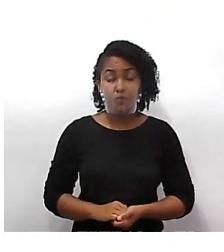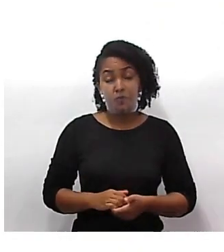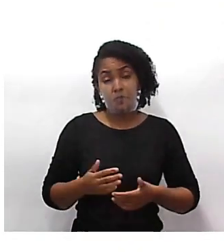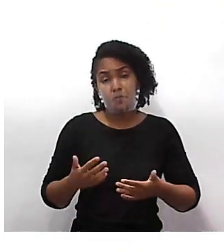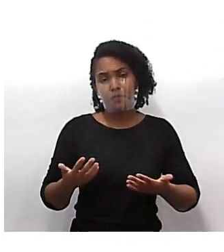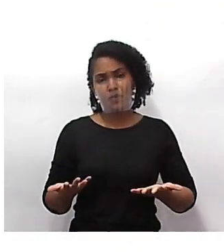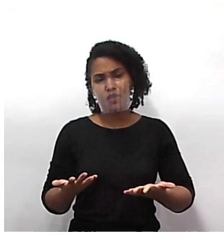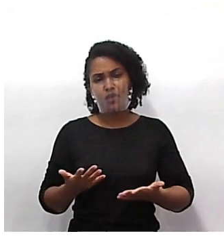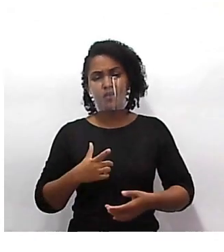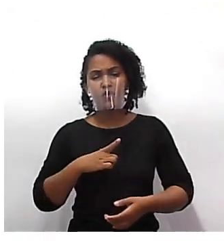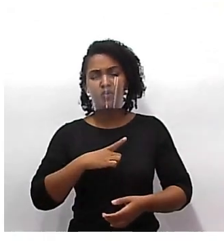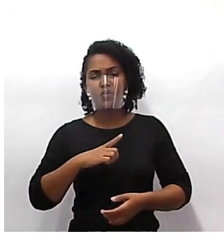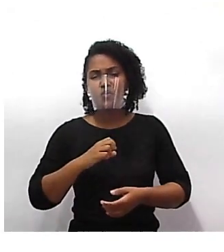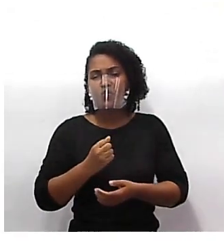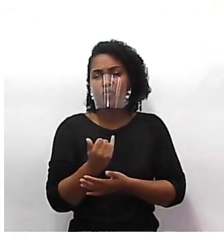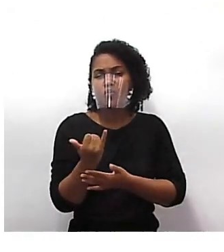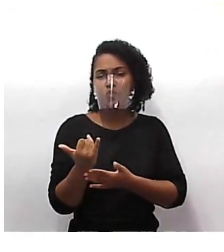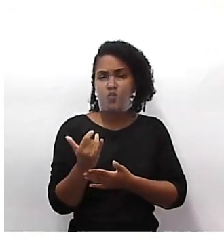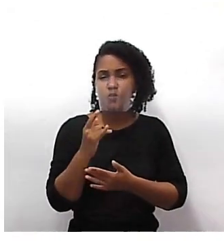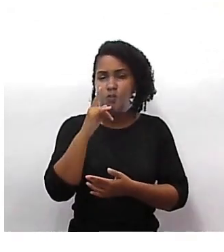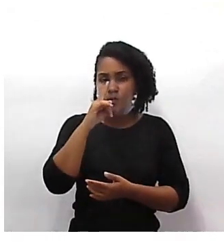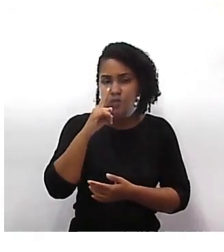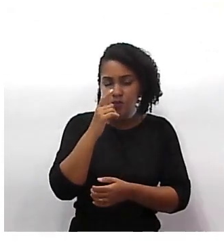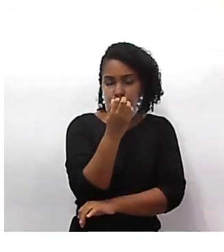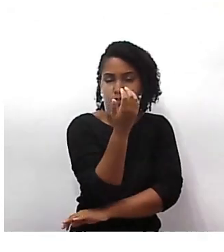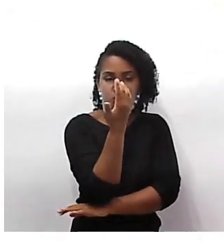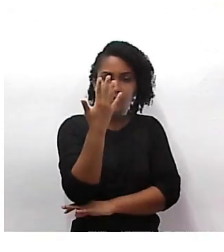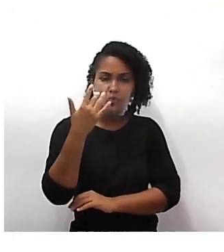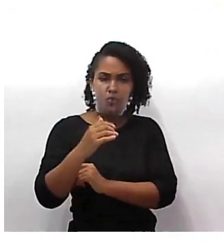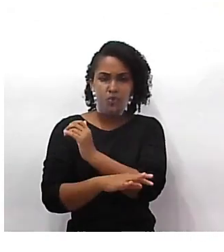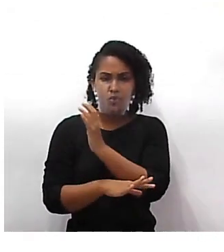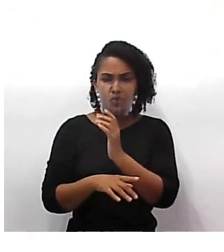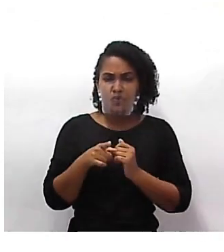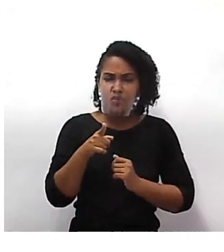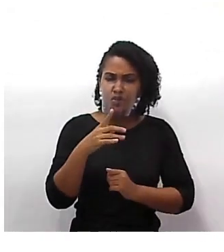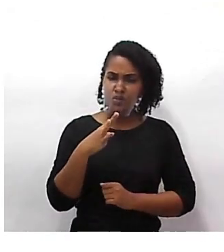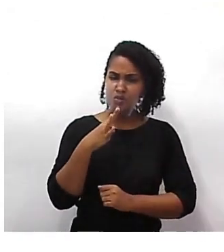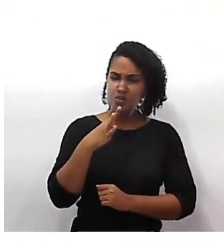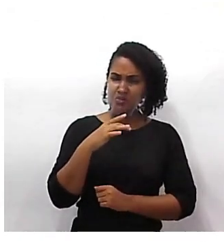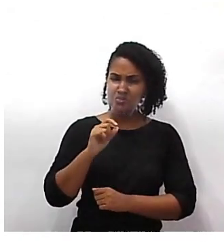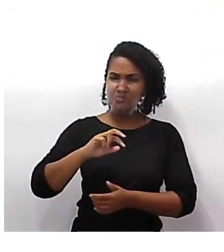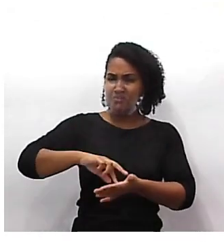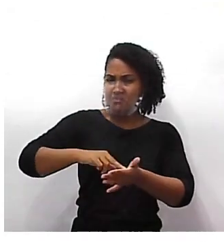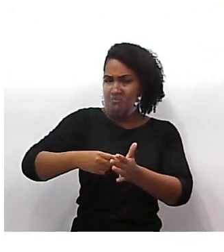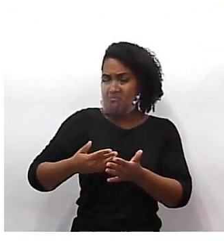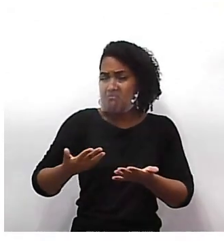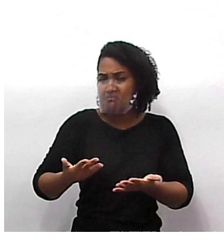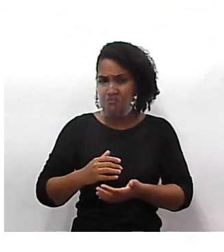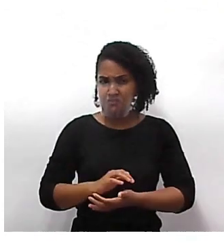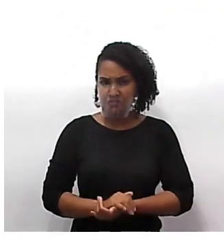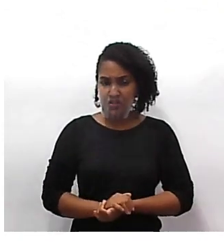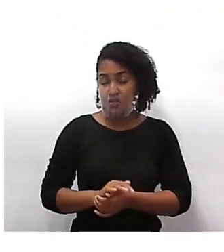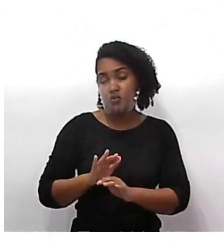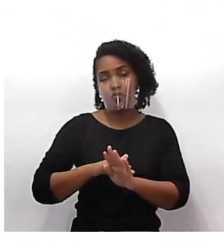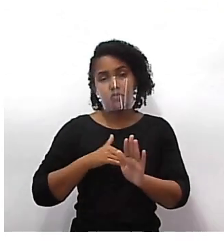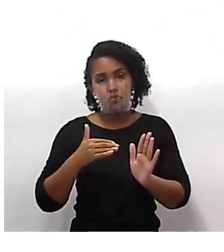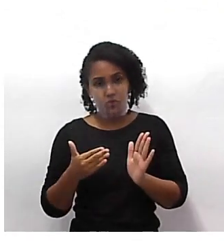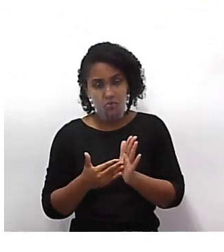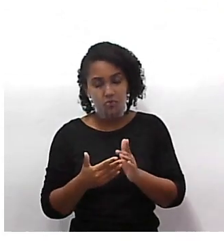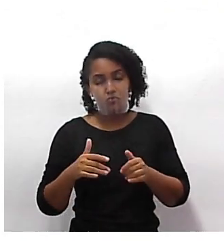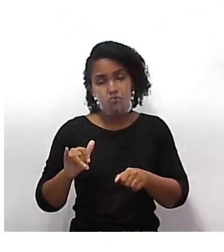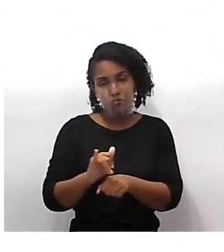Bem, quais seriam esses riscos ambientais? Você conhece? O que seria esse risco? Seriam todas as